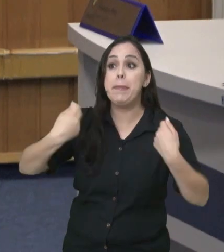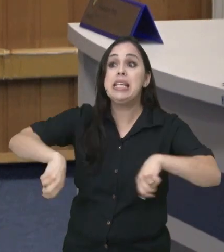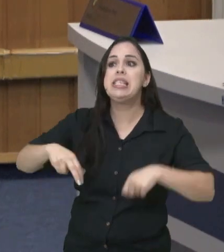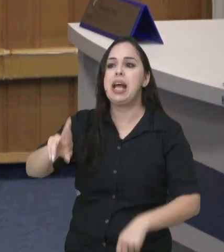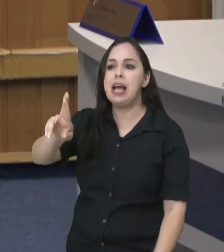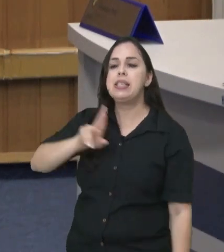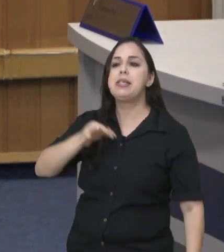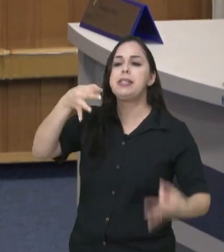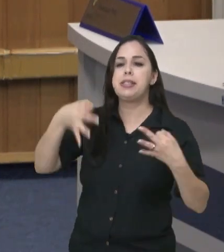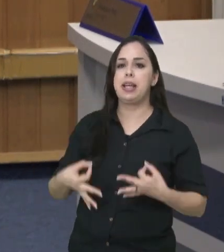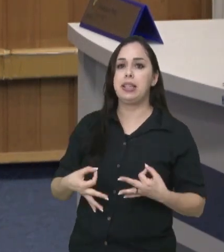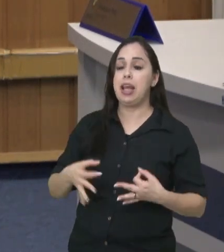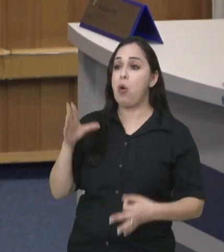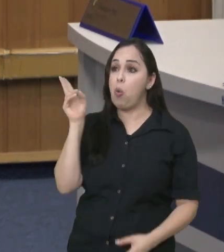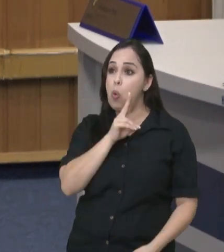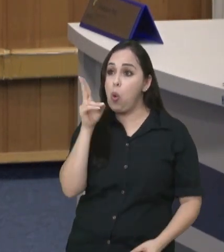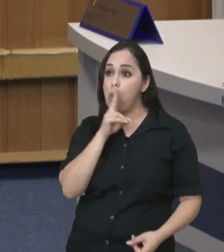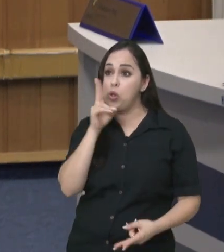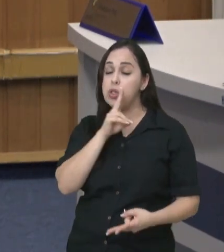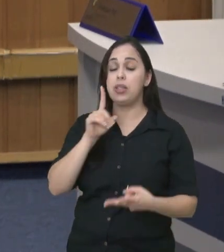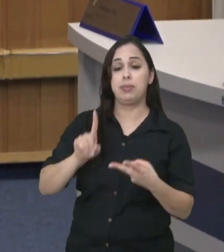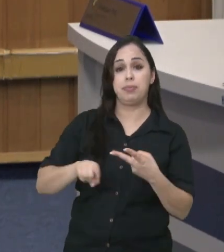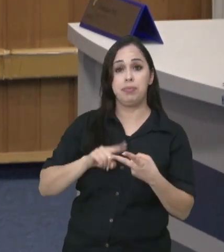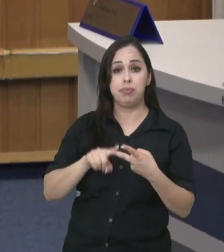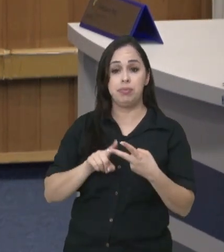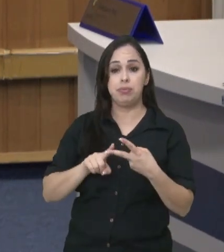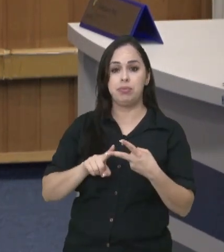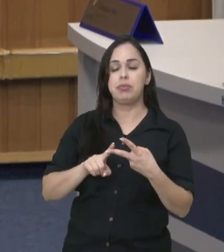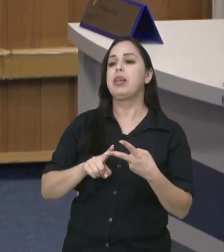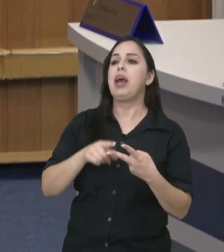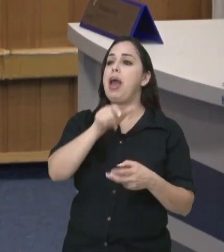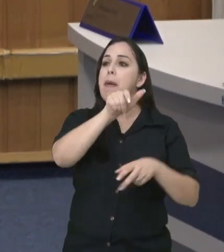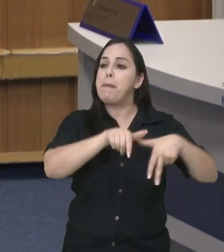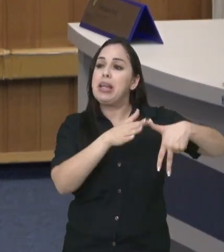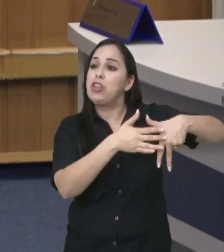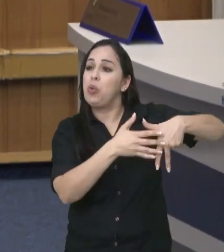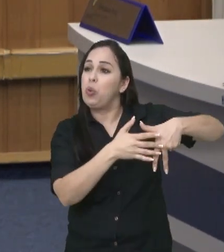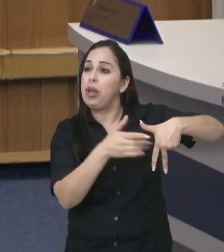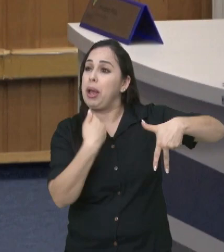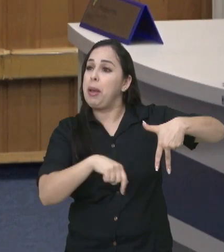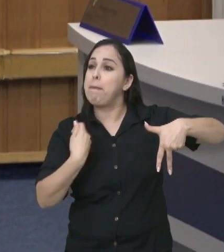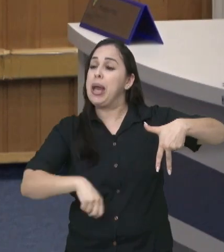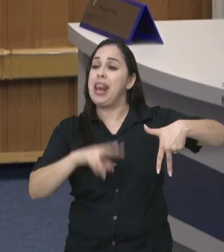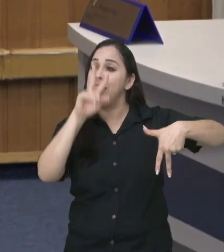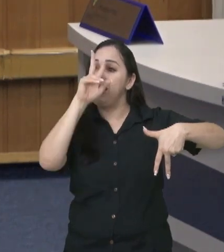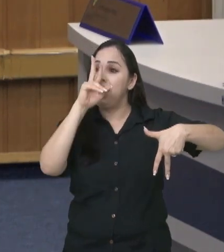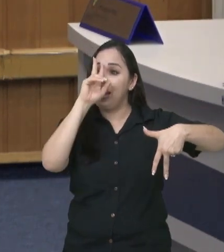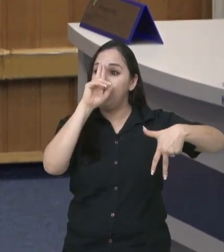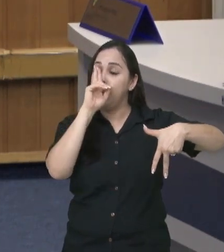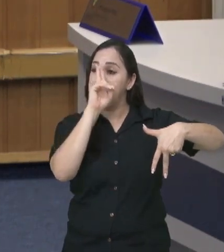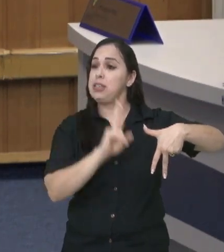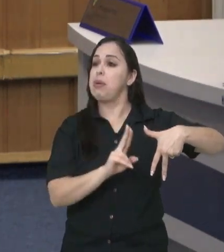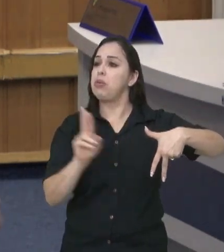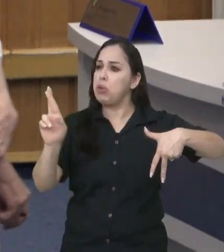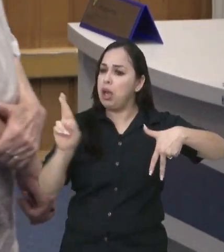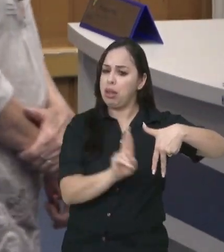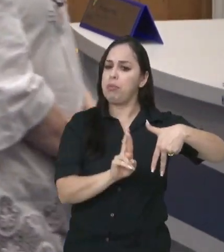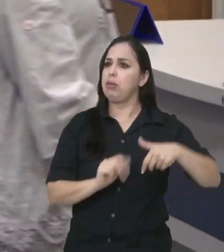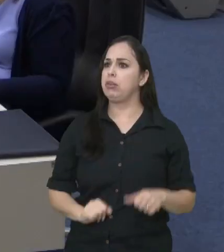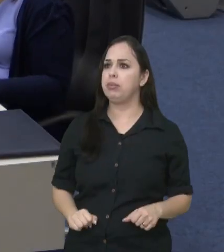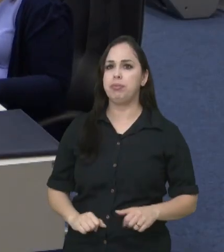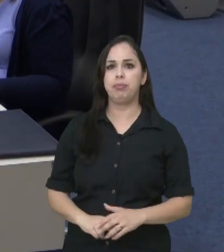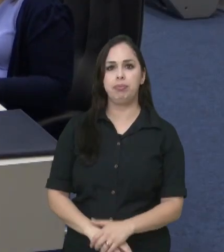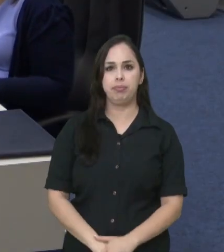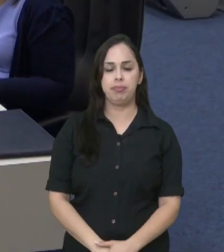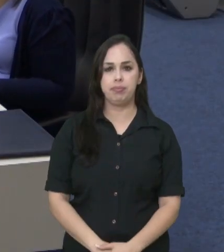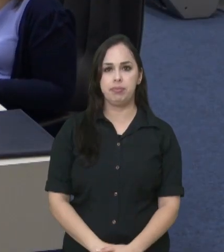urgentes, são coisas demoradoras, são coisas de pacientes que merecem respeito e resposta.